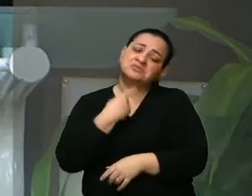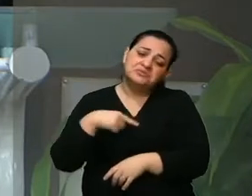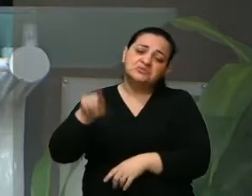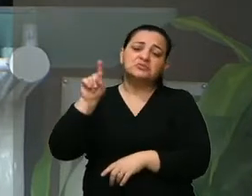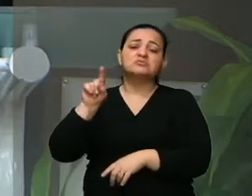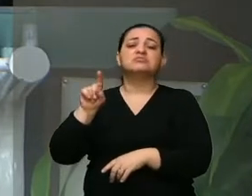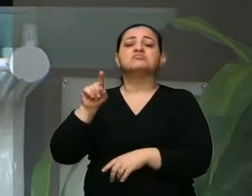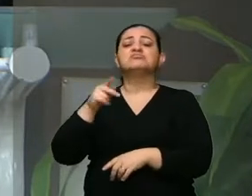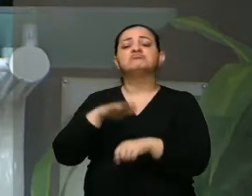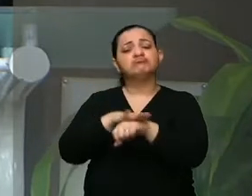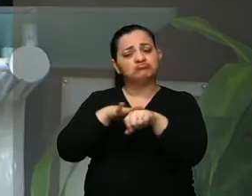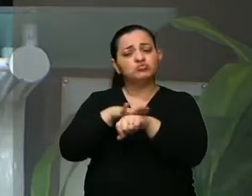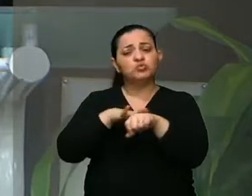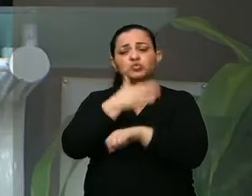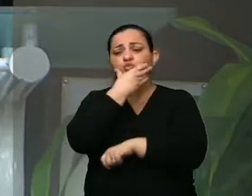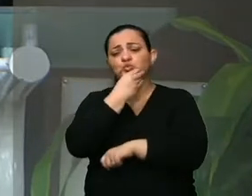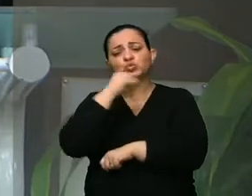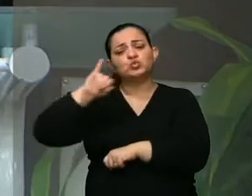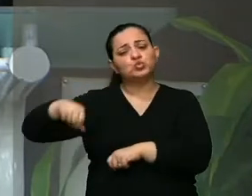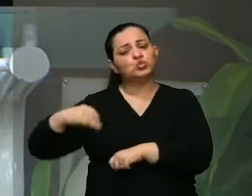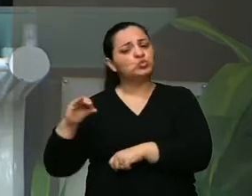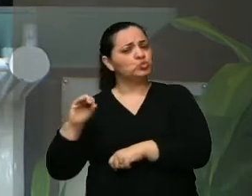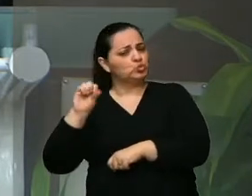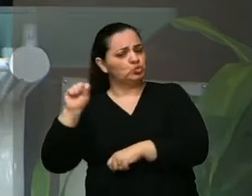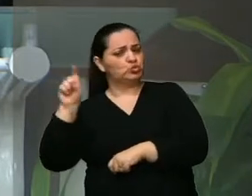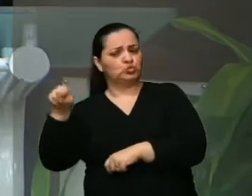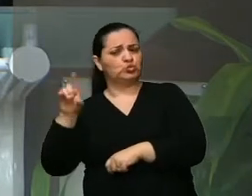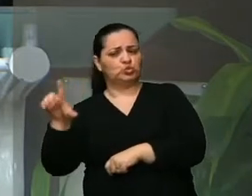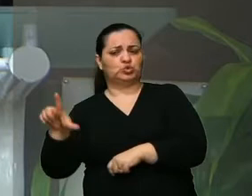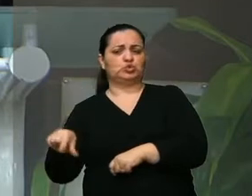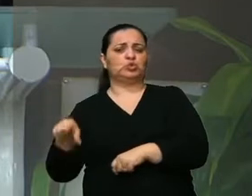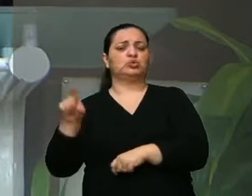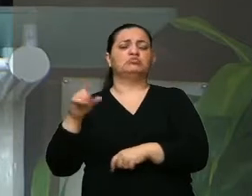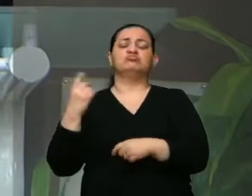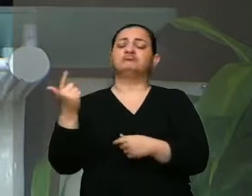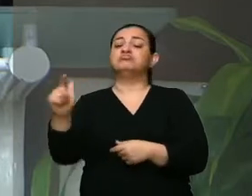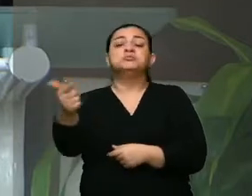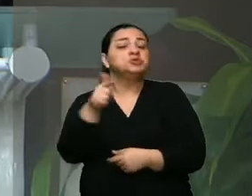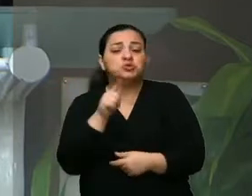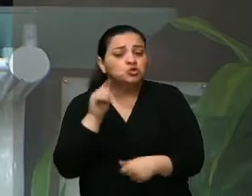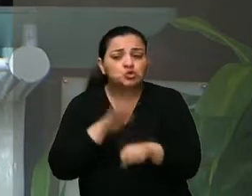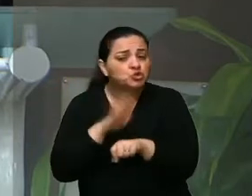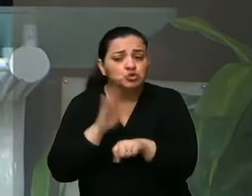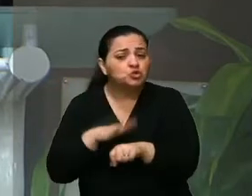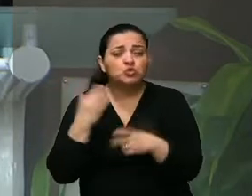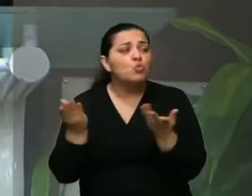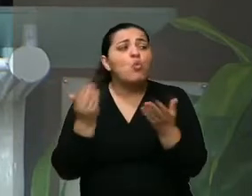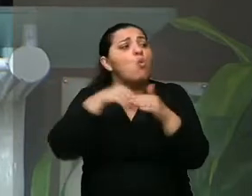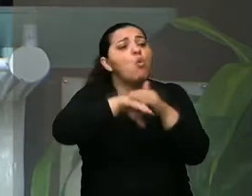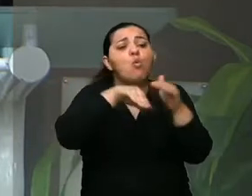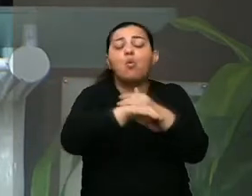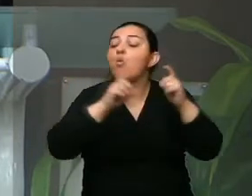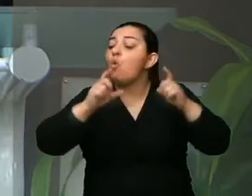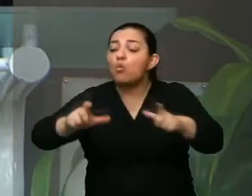lá falar com josé josé não tem mais celeiro vamos por onde